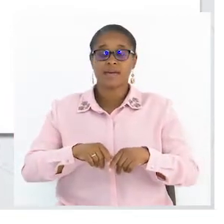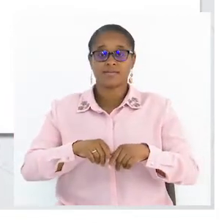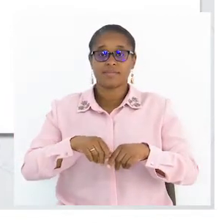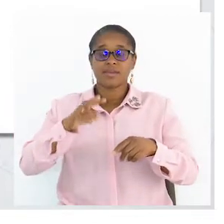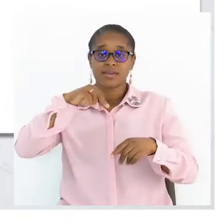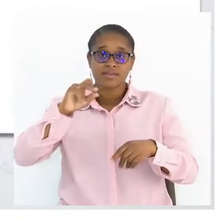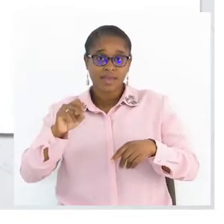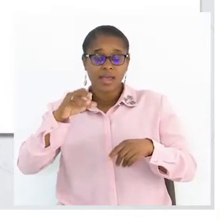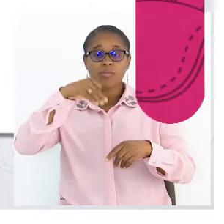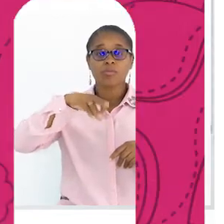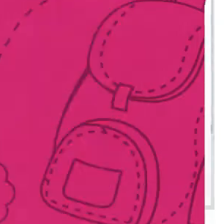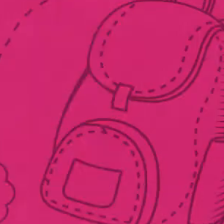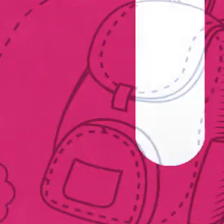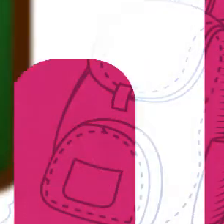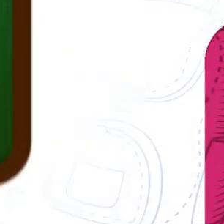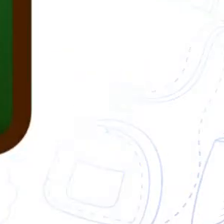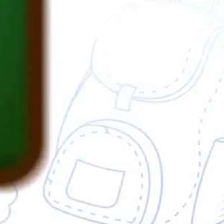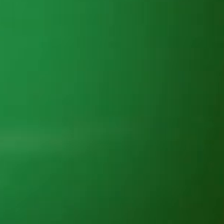é o nome. Desculpem.